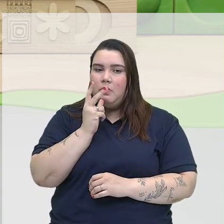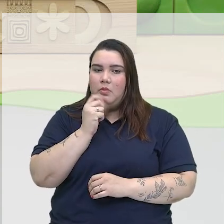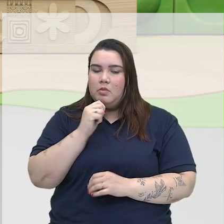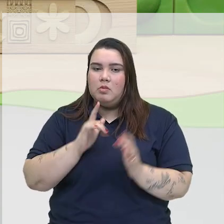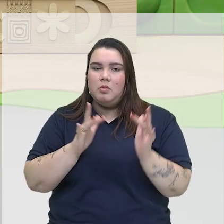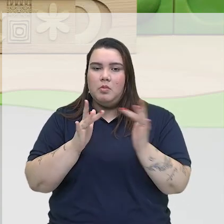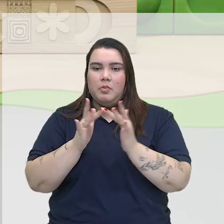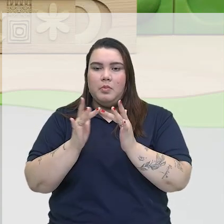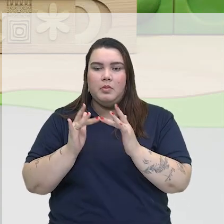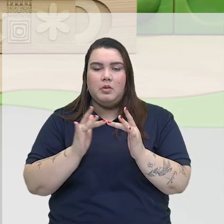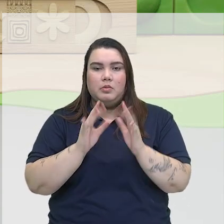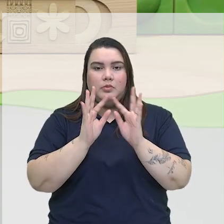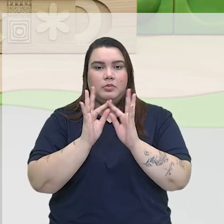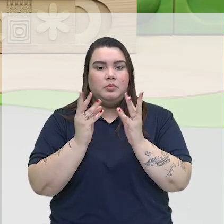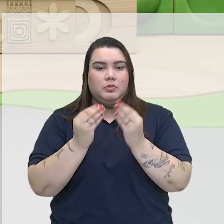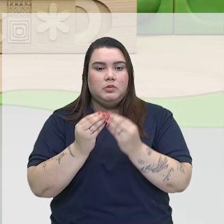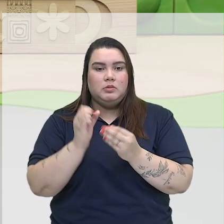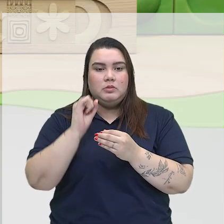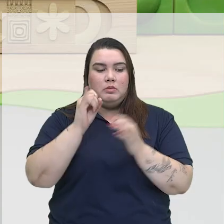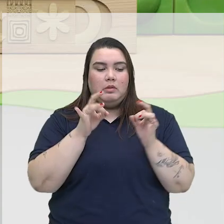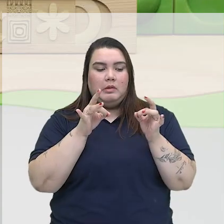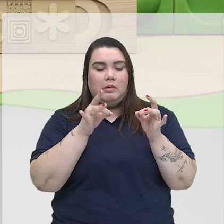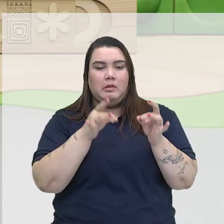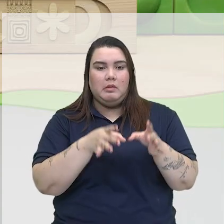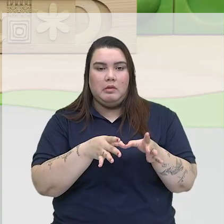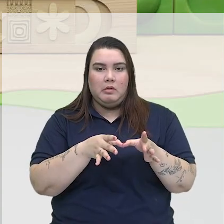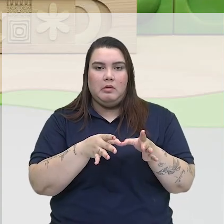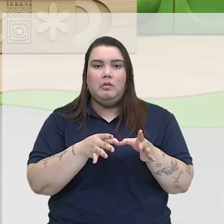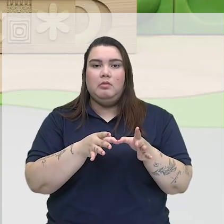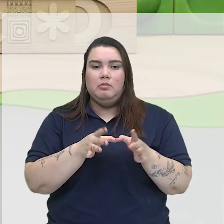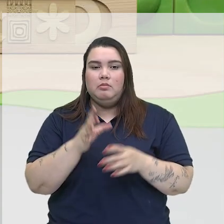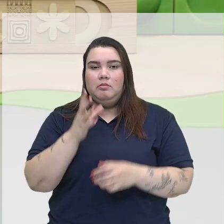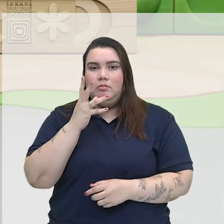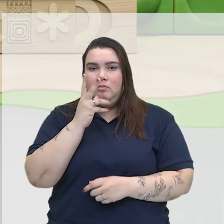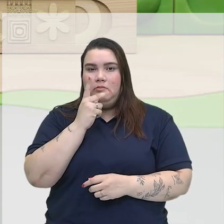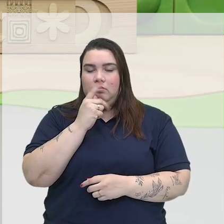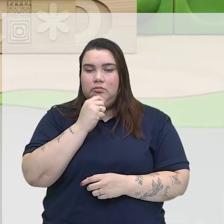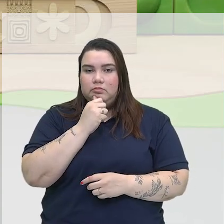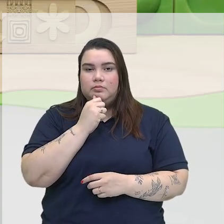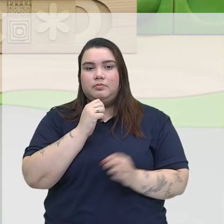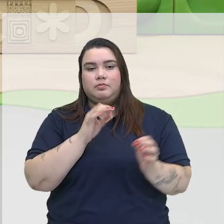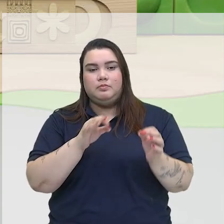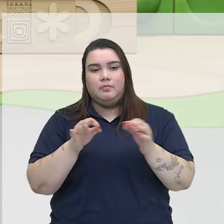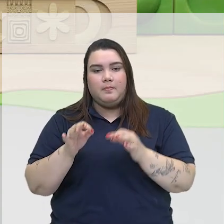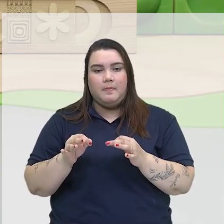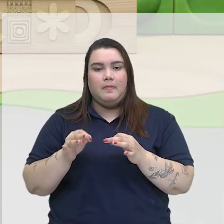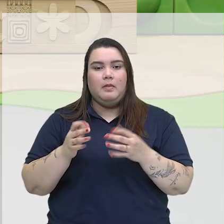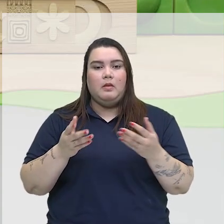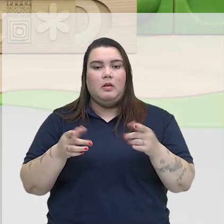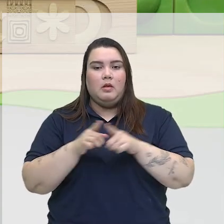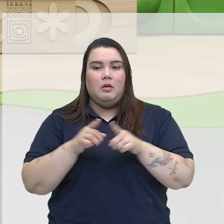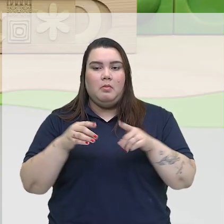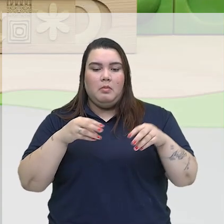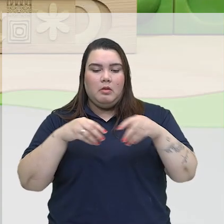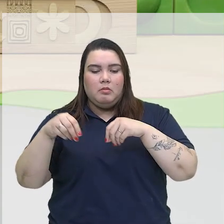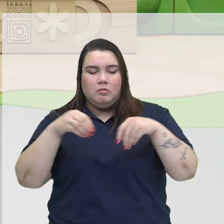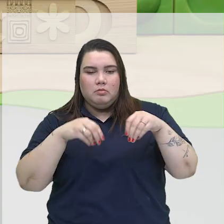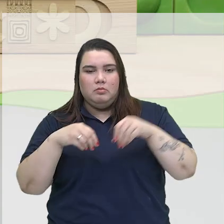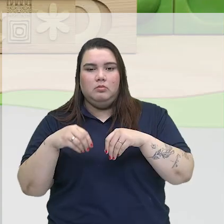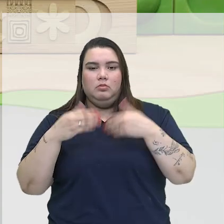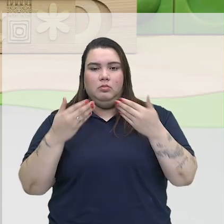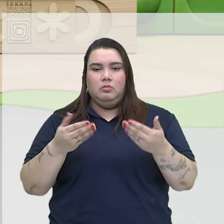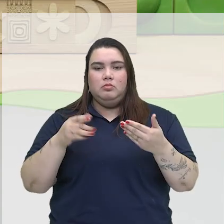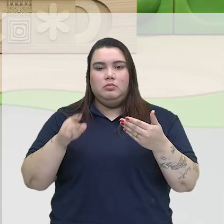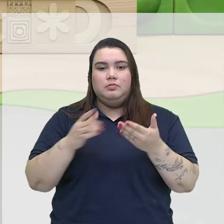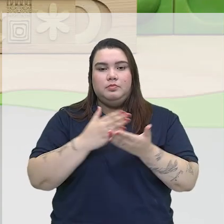contato com as substâncias, se você deixa ali, exposto a muita umidade, o barro. Então, isso